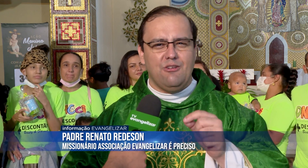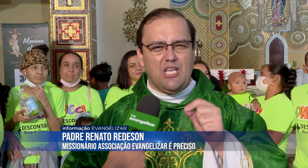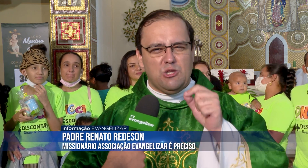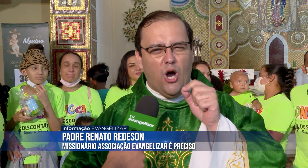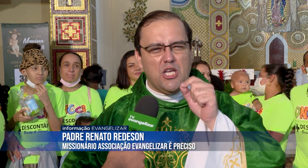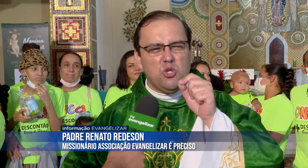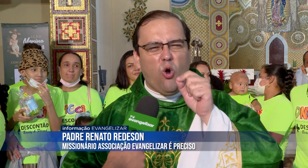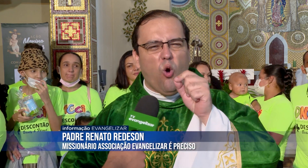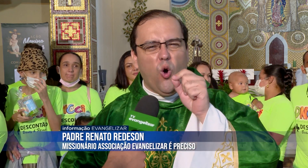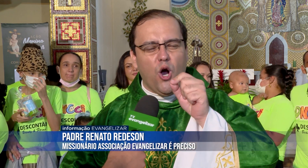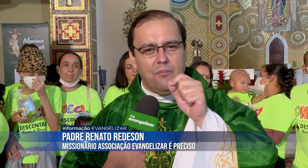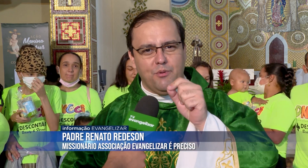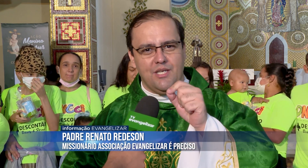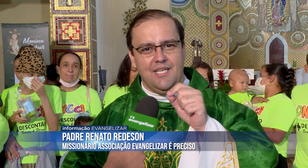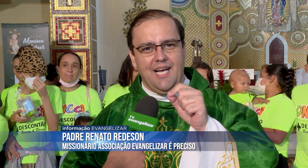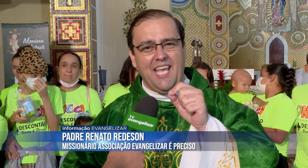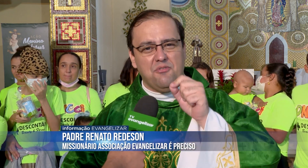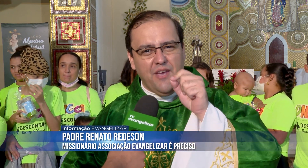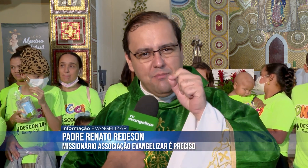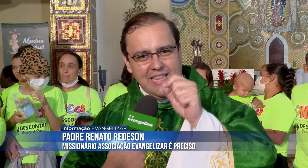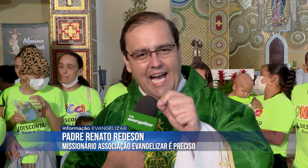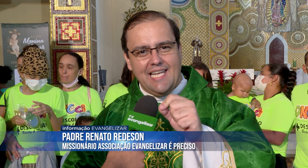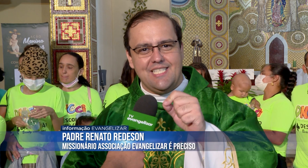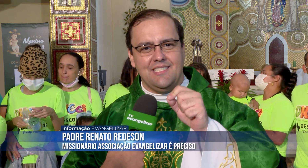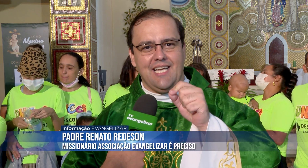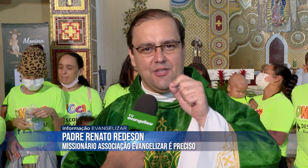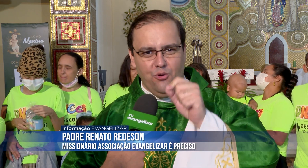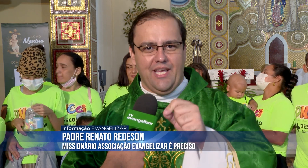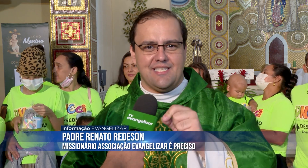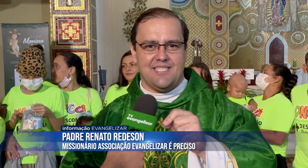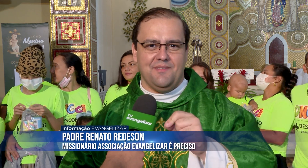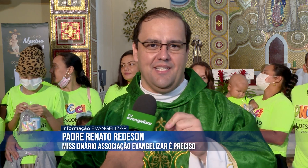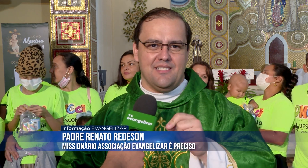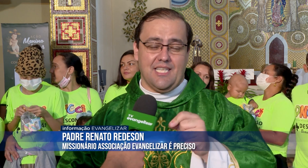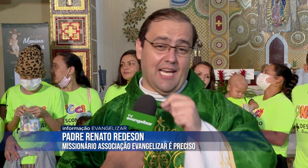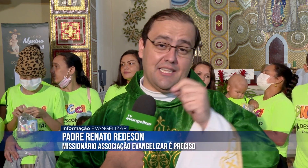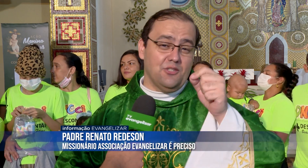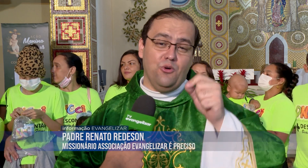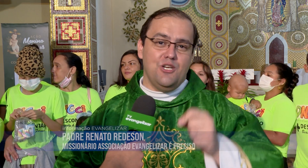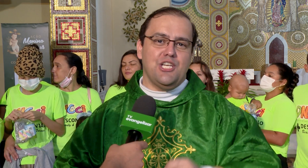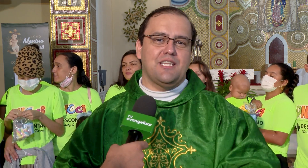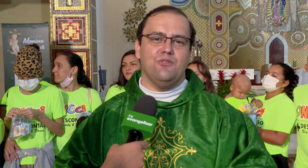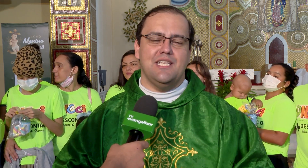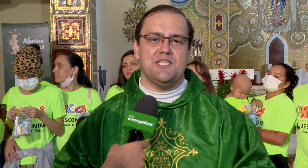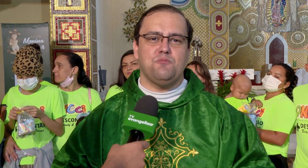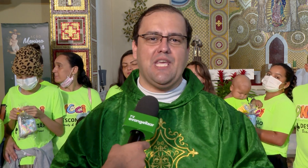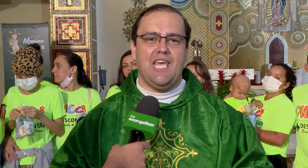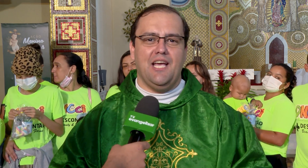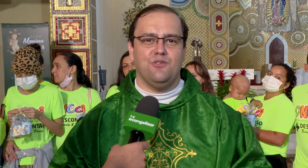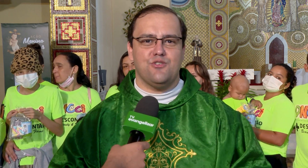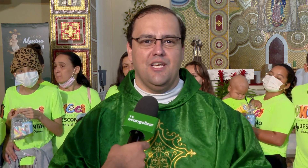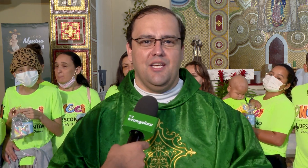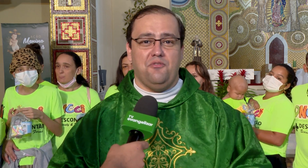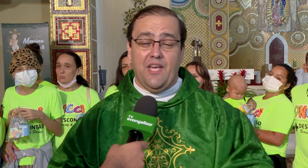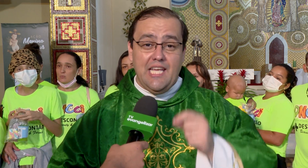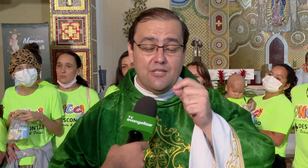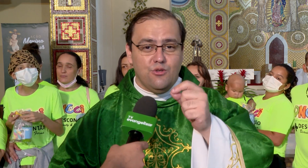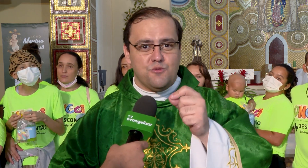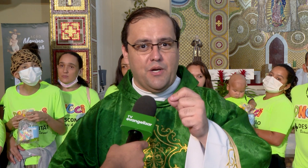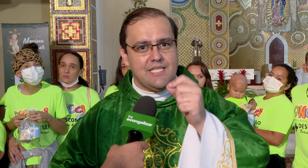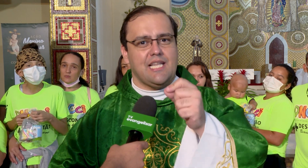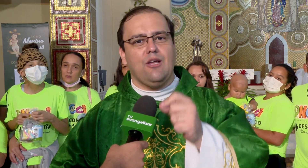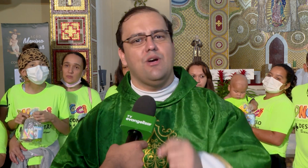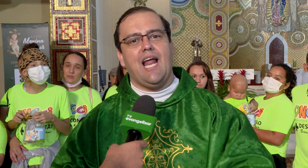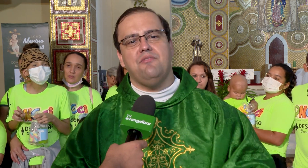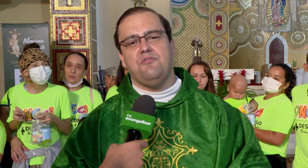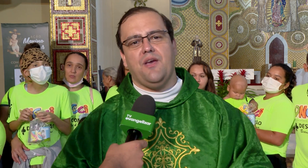para aquilo que dói no corpo, a enfermidade, a doença. Se tratando hoje, então, desses pequenos feridos